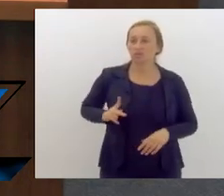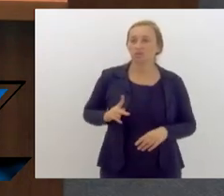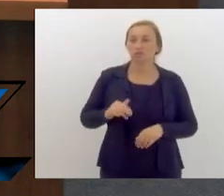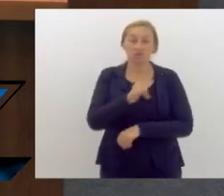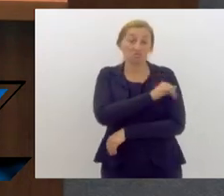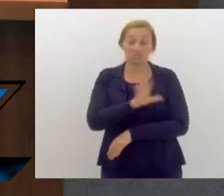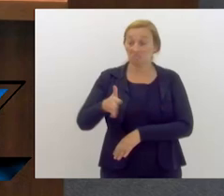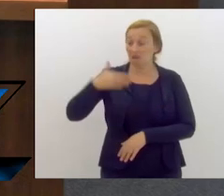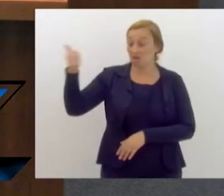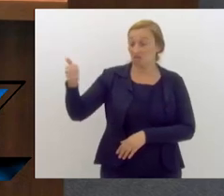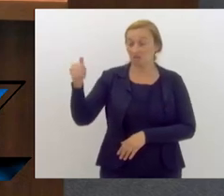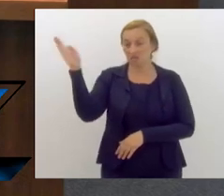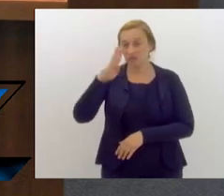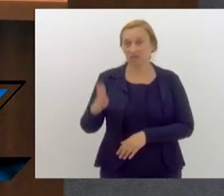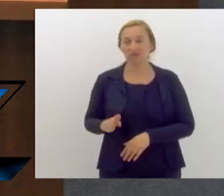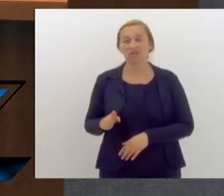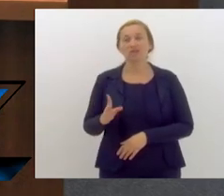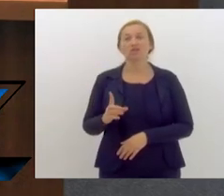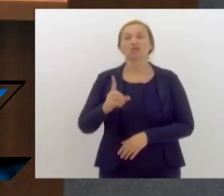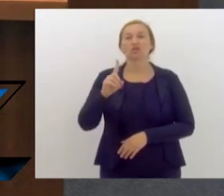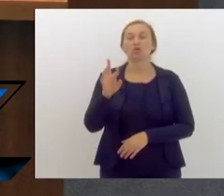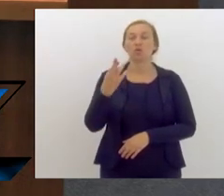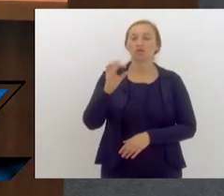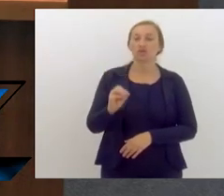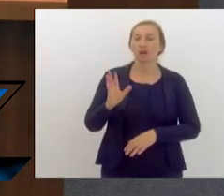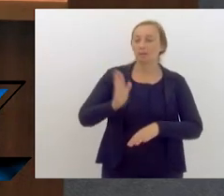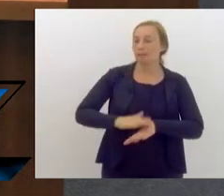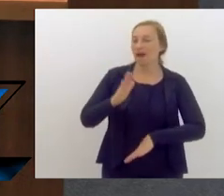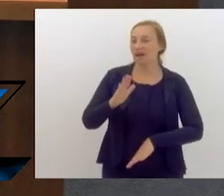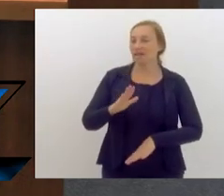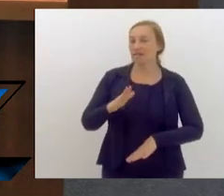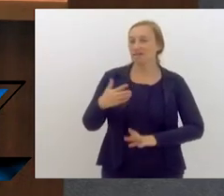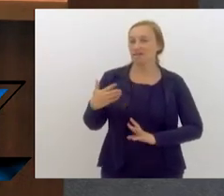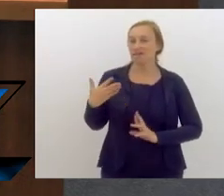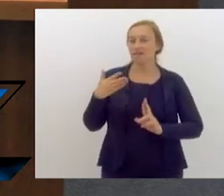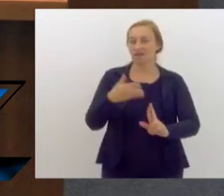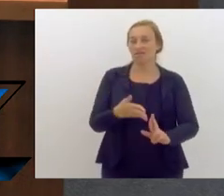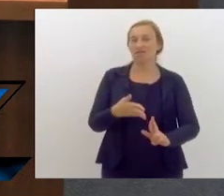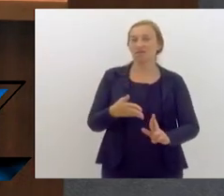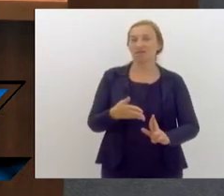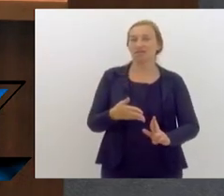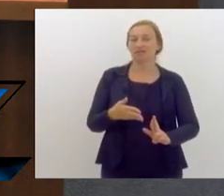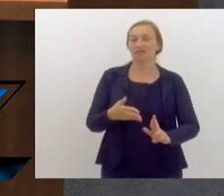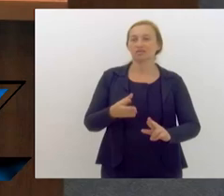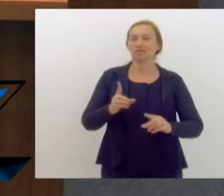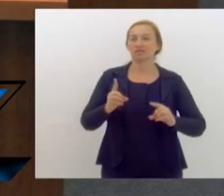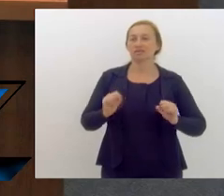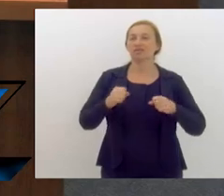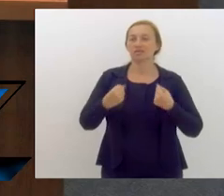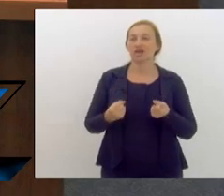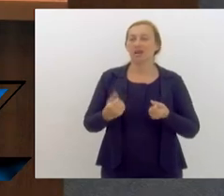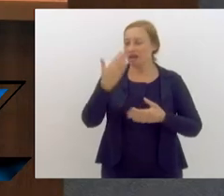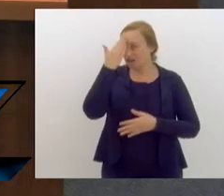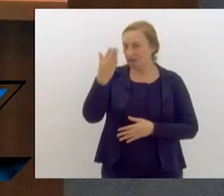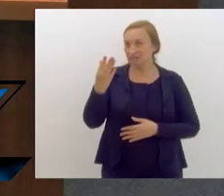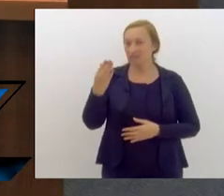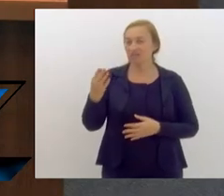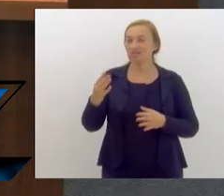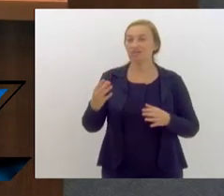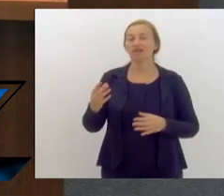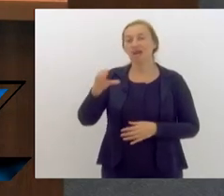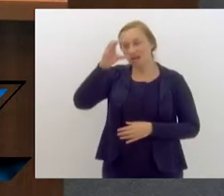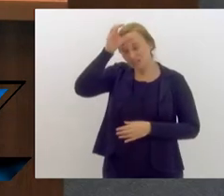Brasil e o Rodrigo Azambuja é um dos mais destacados defensores e agradeço te ajuda e aberto aqui